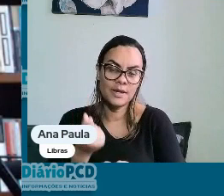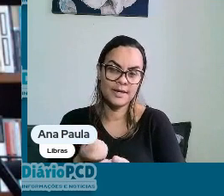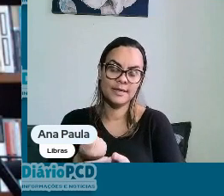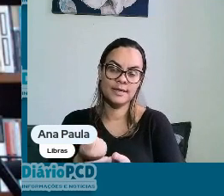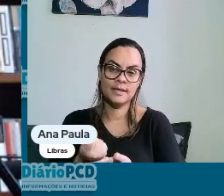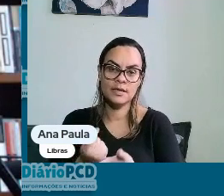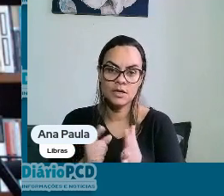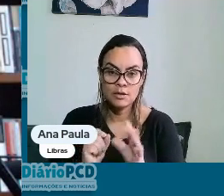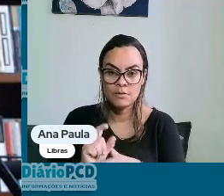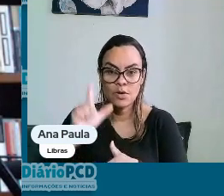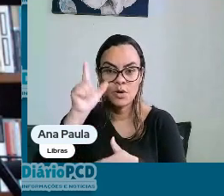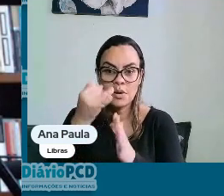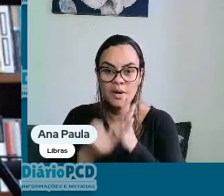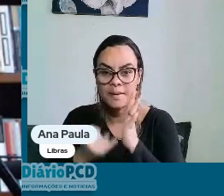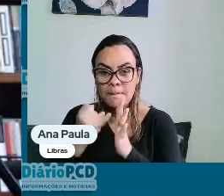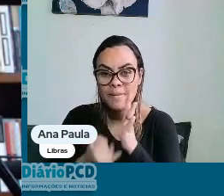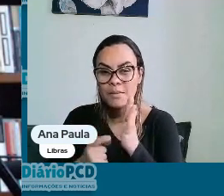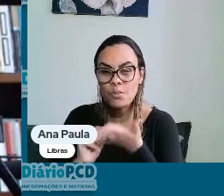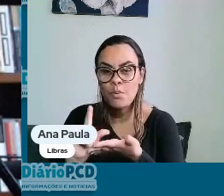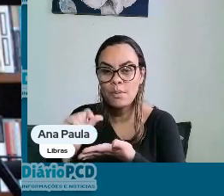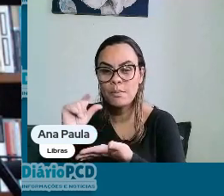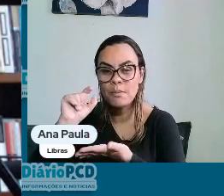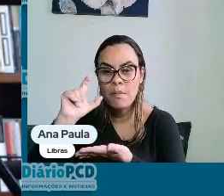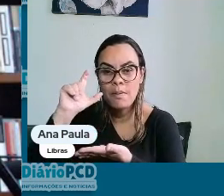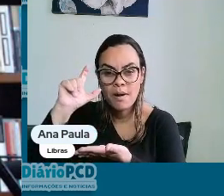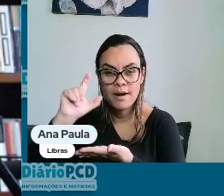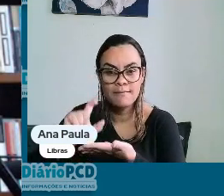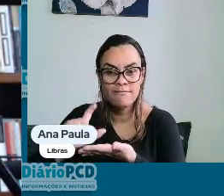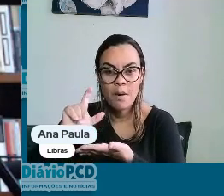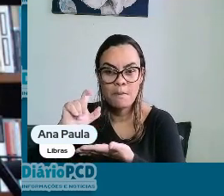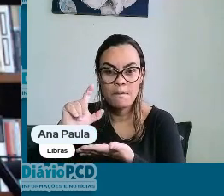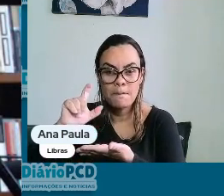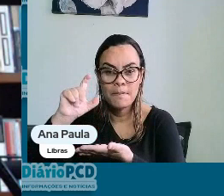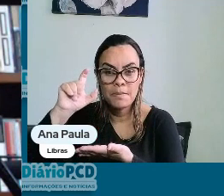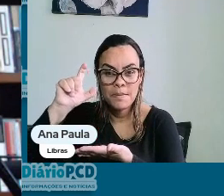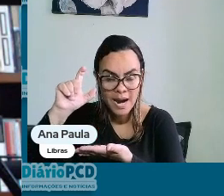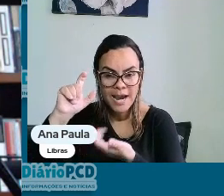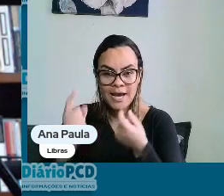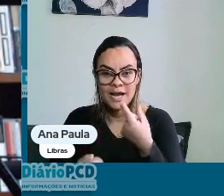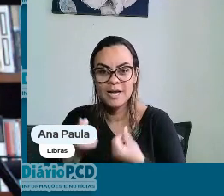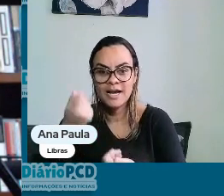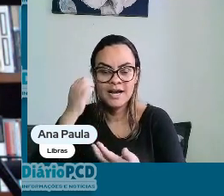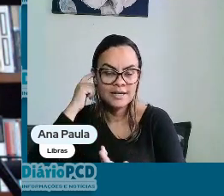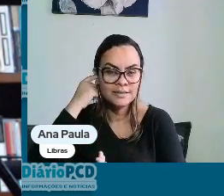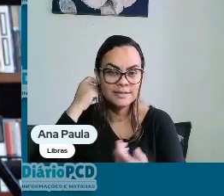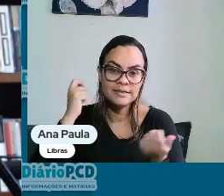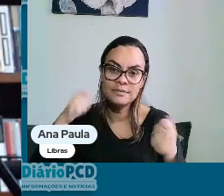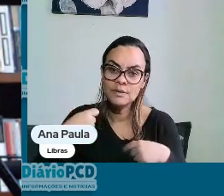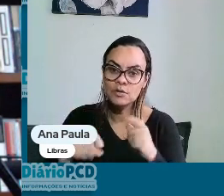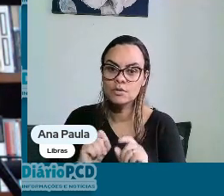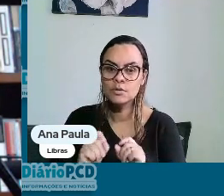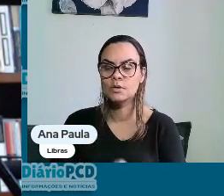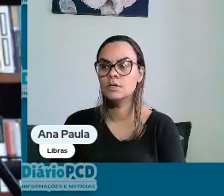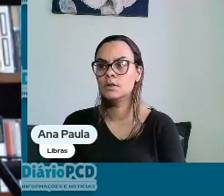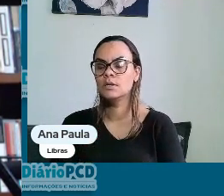através de aumento de tributos, naturalmente, e um aumento de despesas, há necessidade